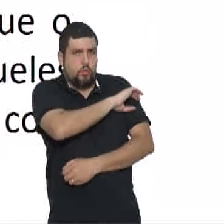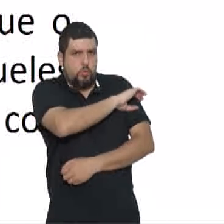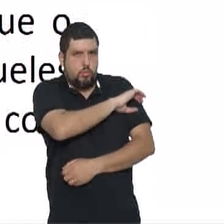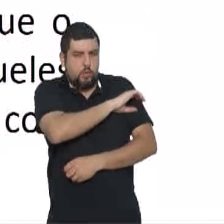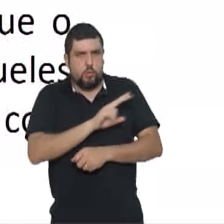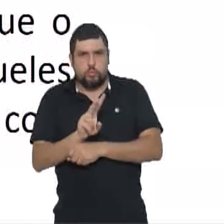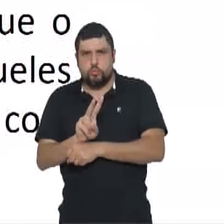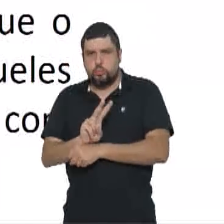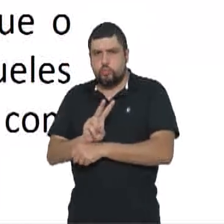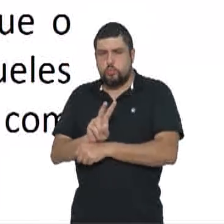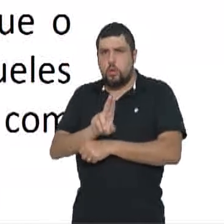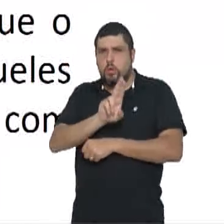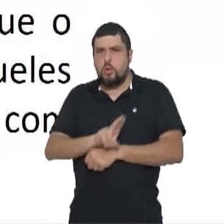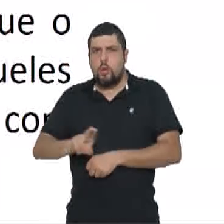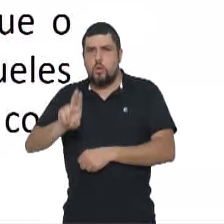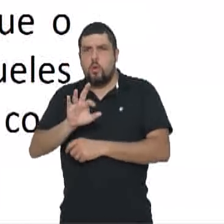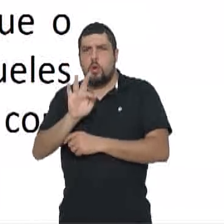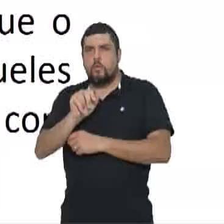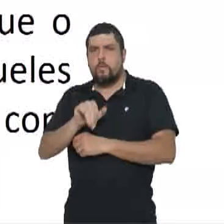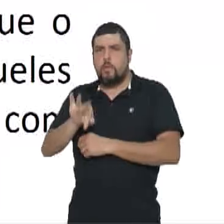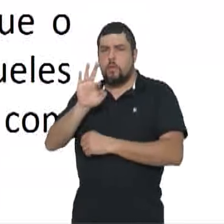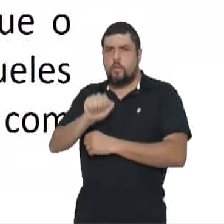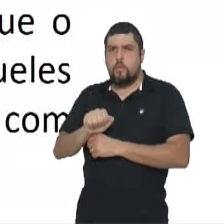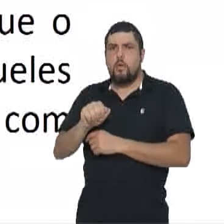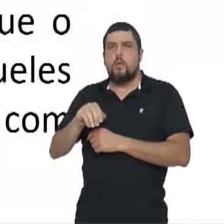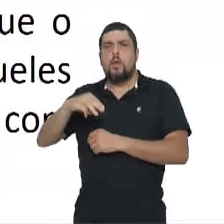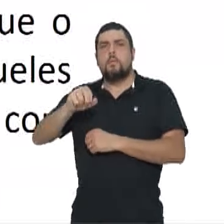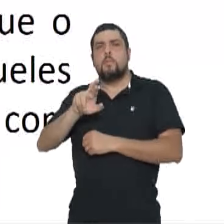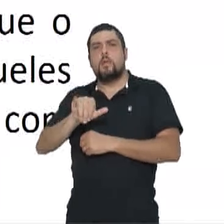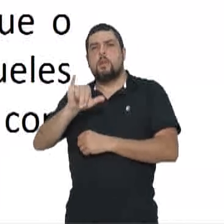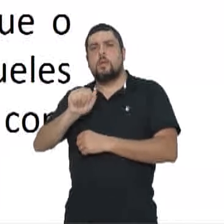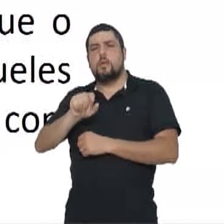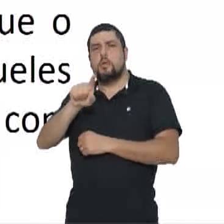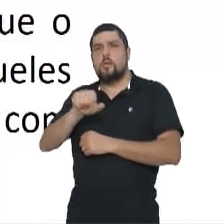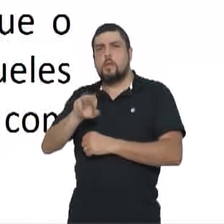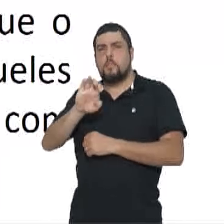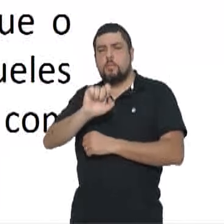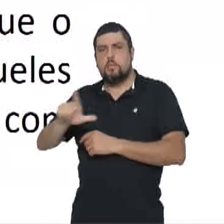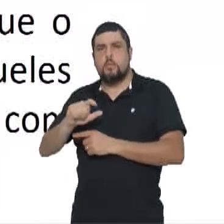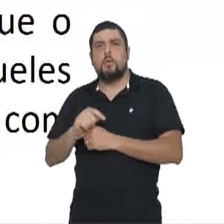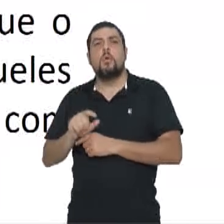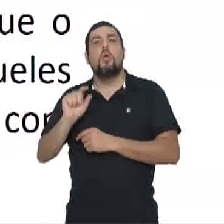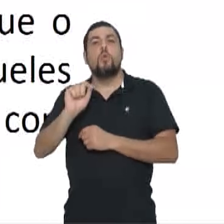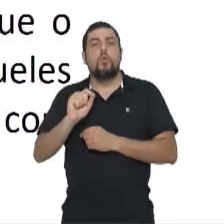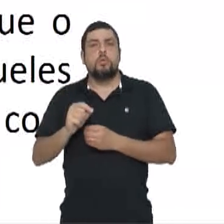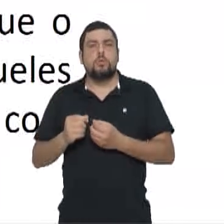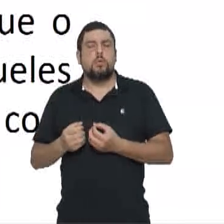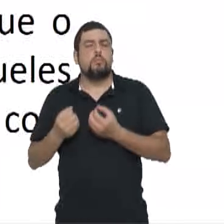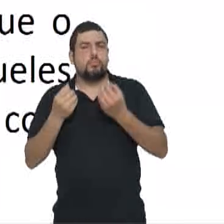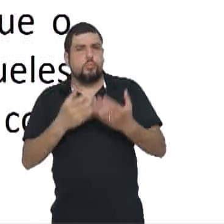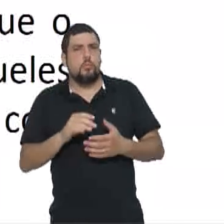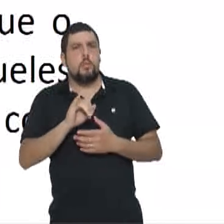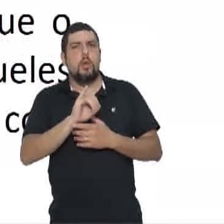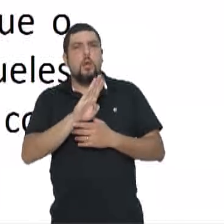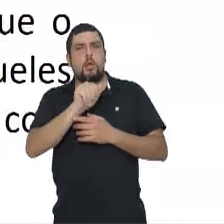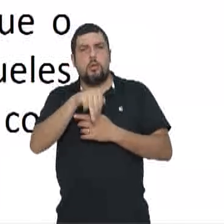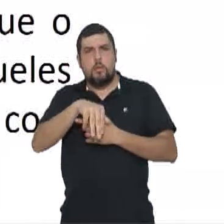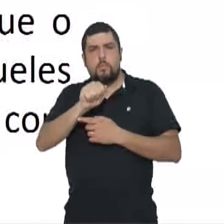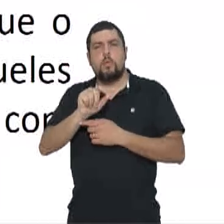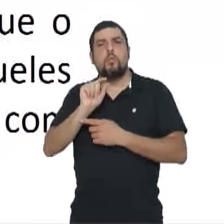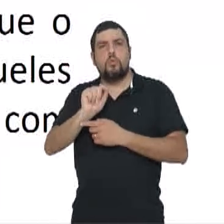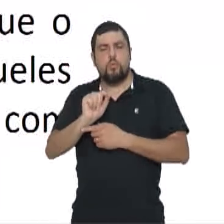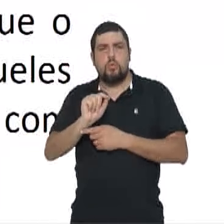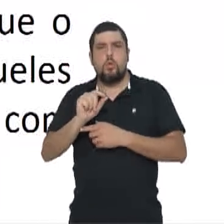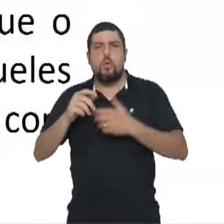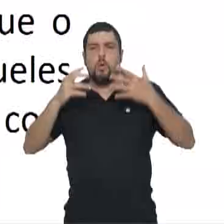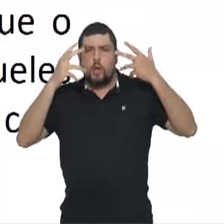uso da fauna e recursos pesqueiros, Maria Isabel Soares, destaca que o IBAMA considera animais silvestres de